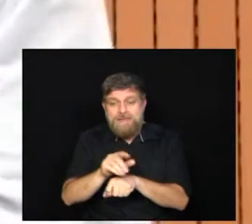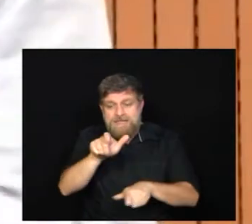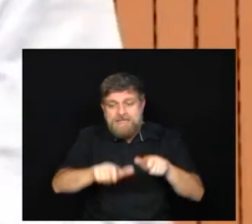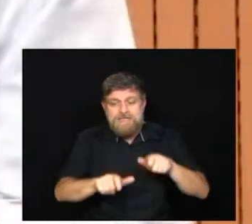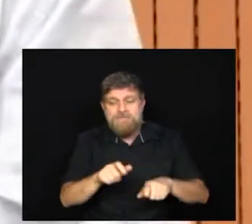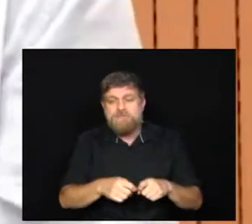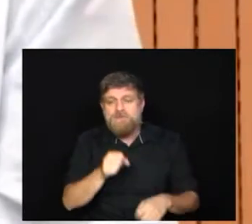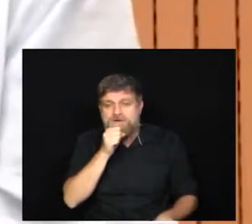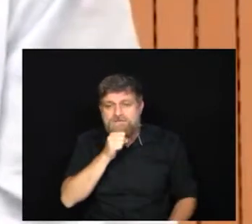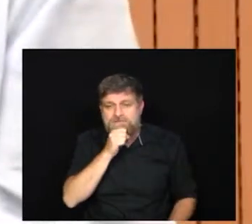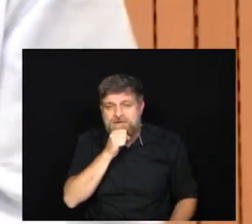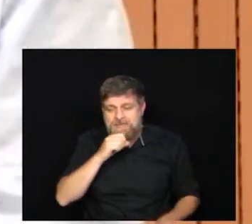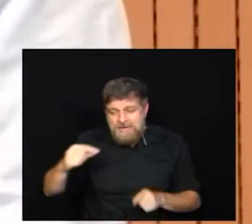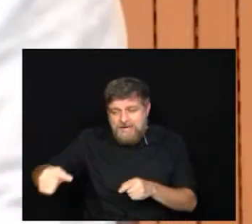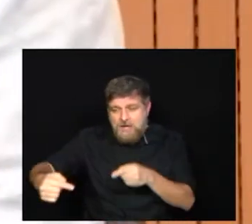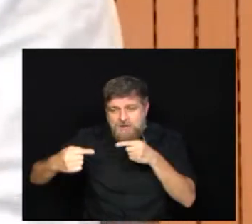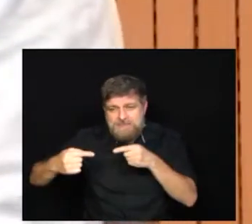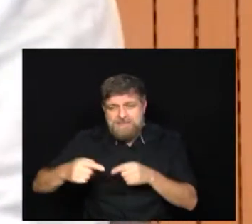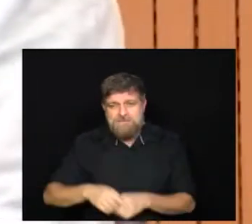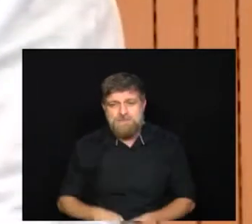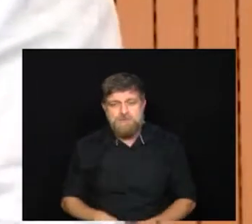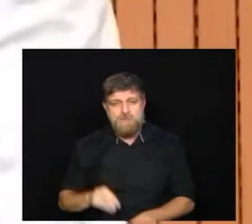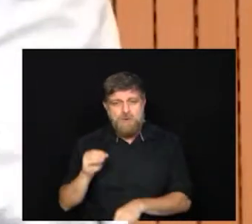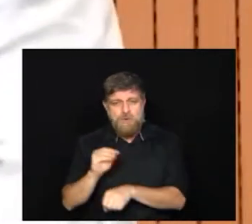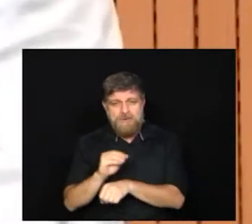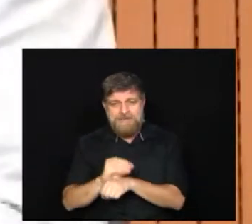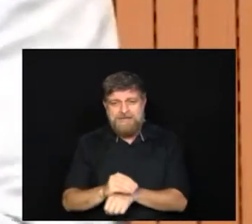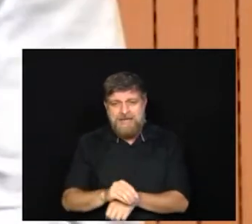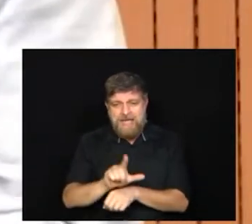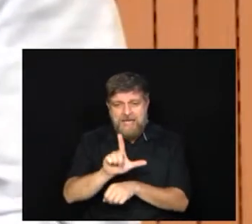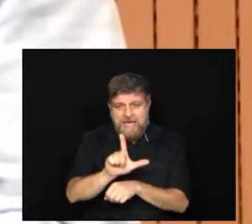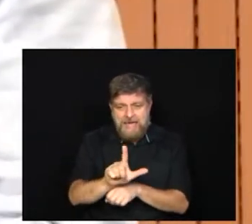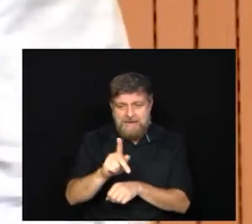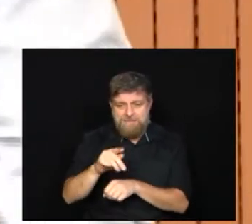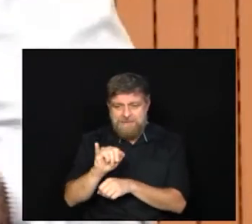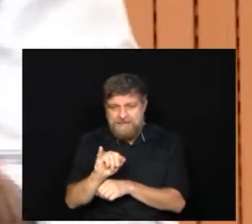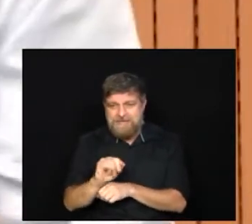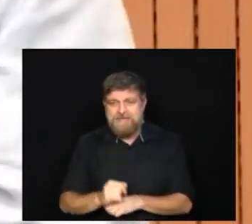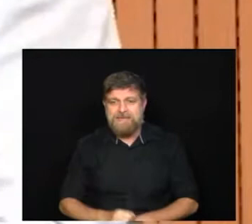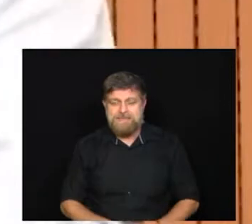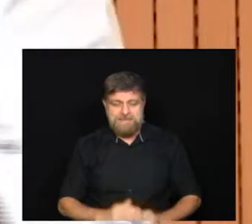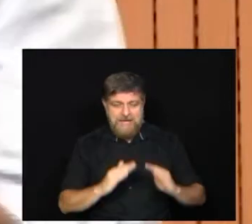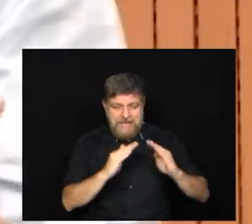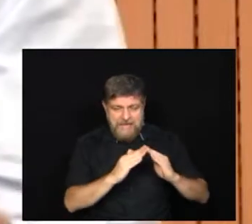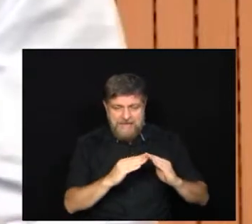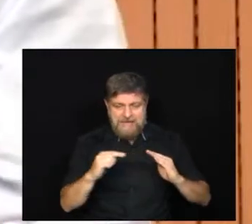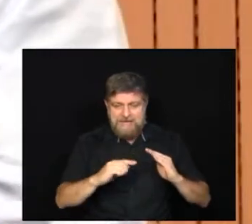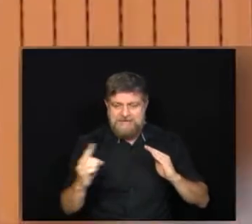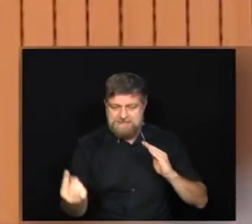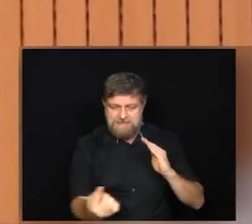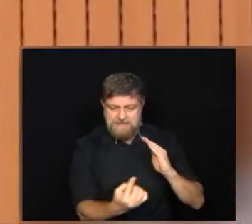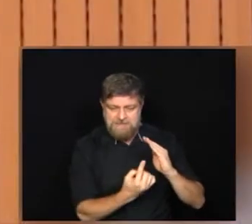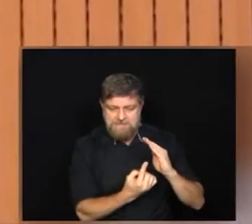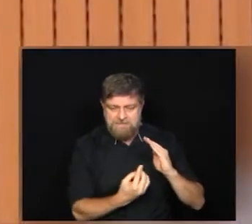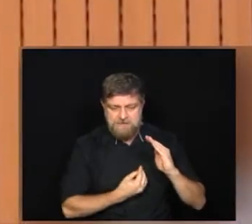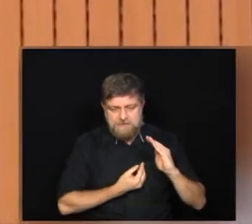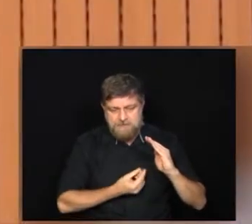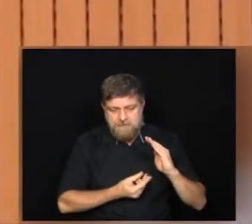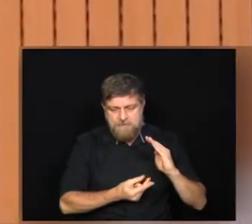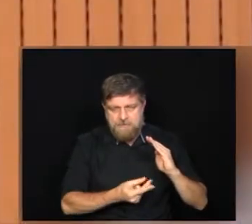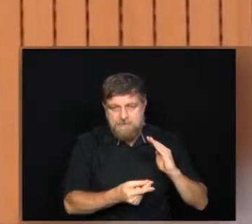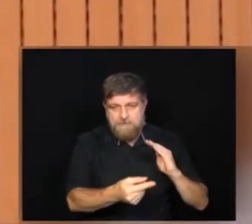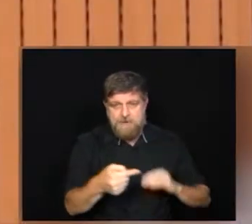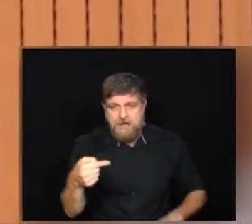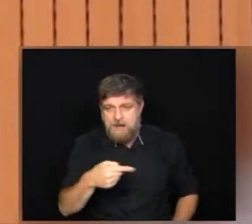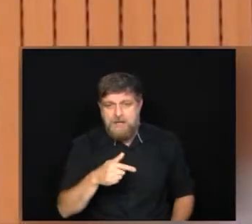os desafios de administrar as LPIs, que são instituições de longa permanência para idosos. A LPI ela tem que ter